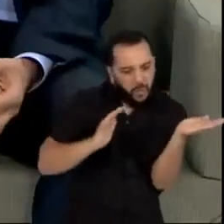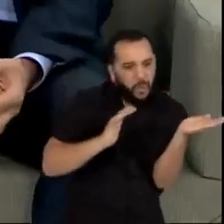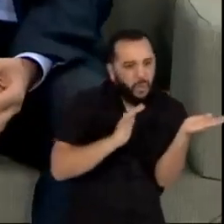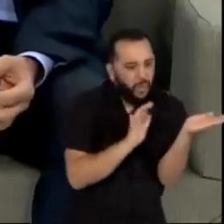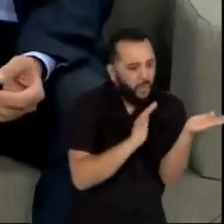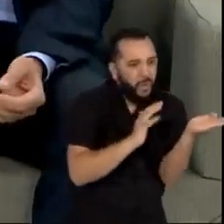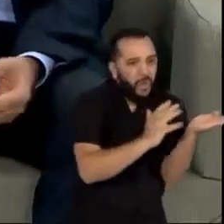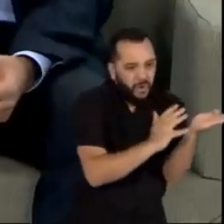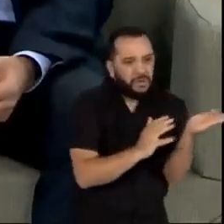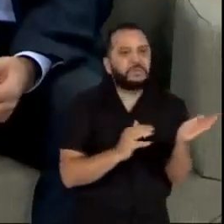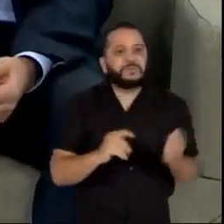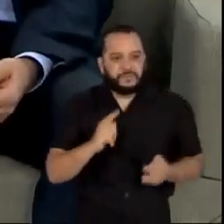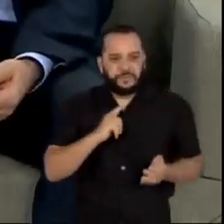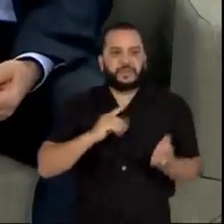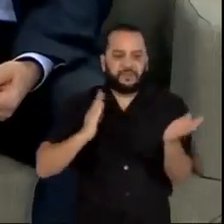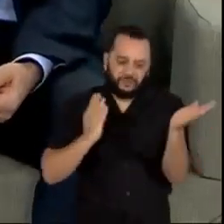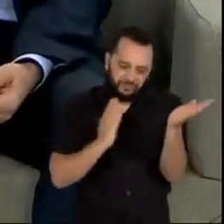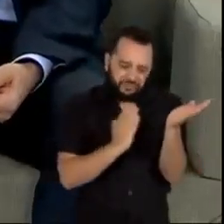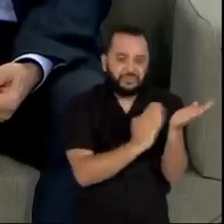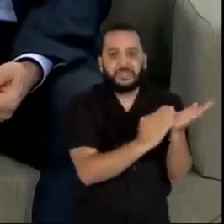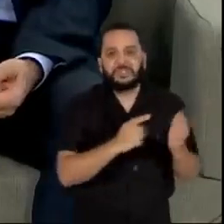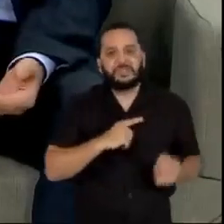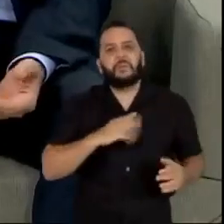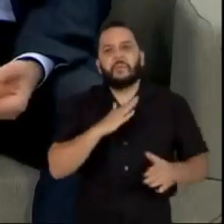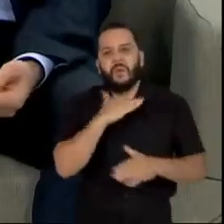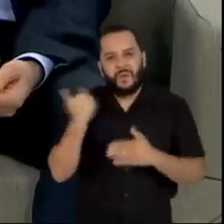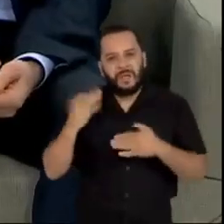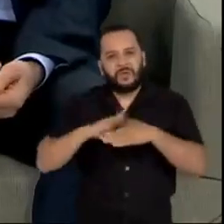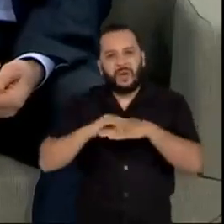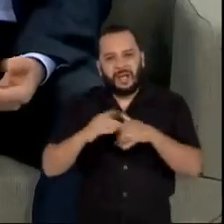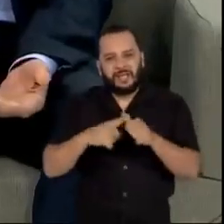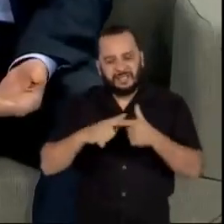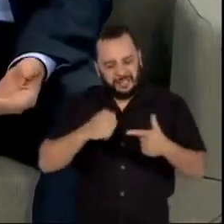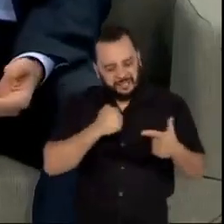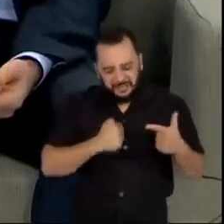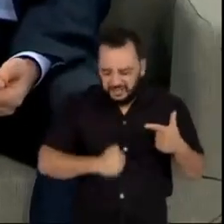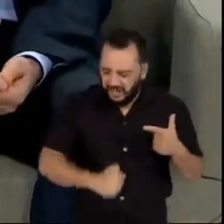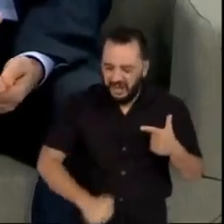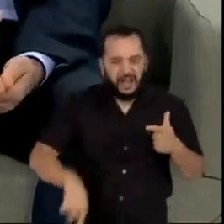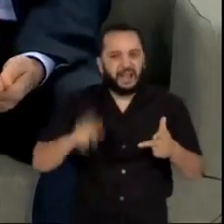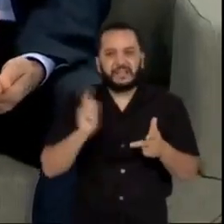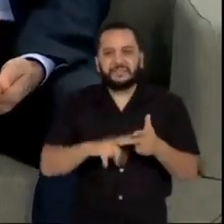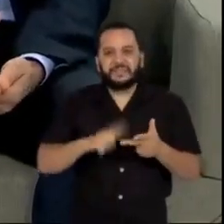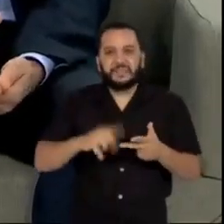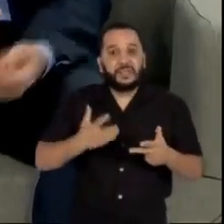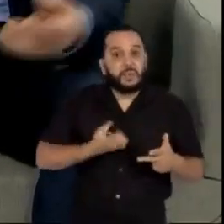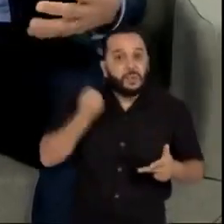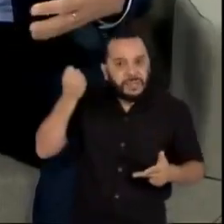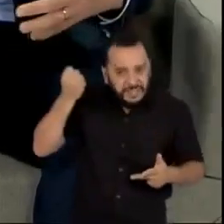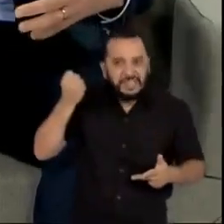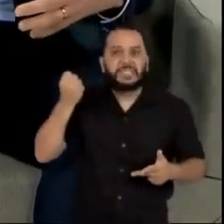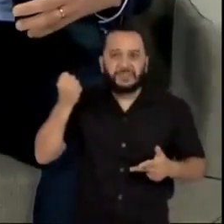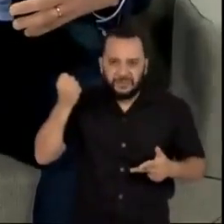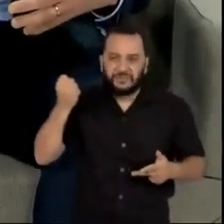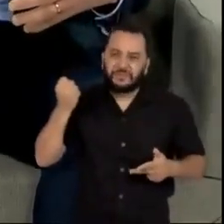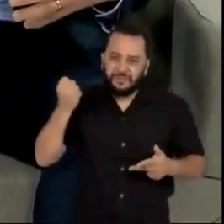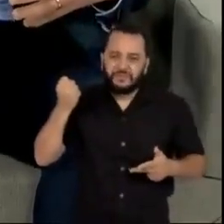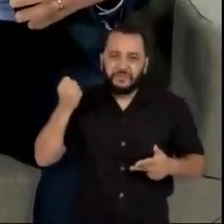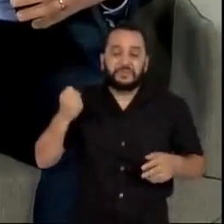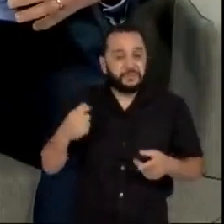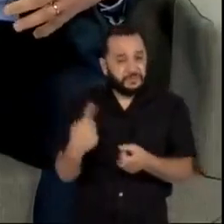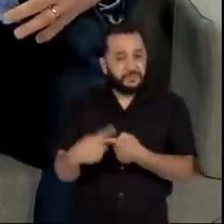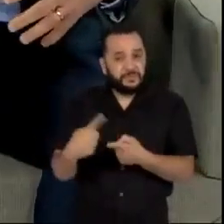tudo morrer esse de doenças gastrintestinais diarreia morria-se de suicídio por isso os os